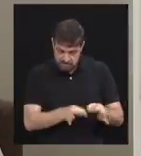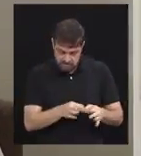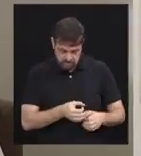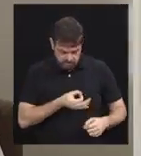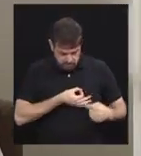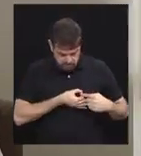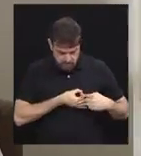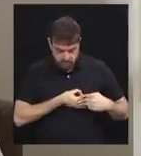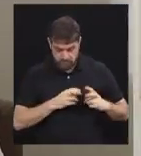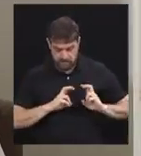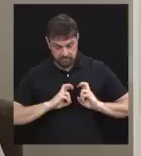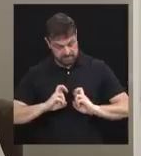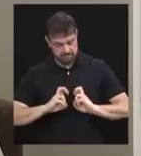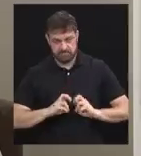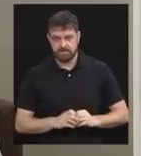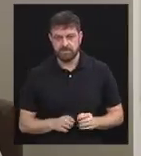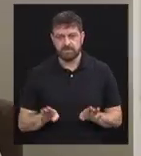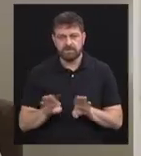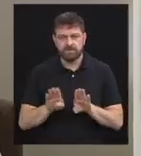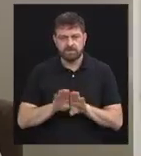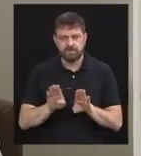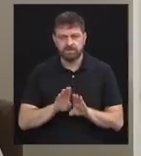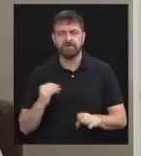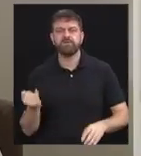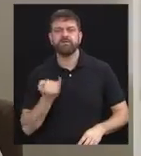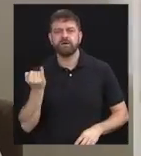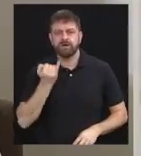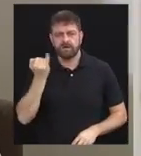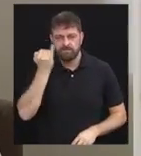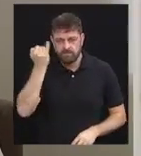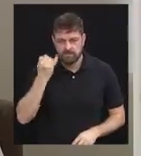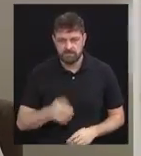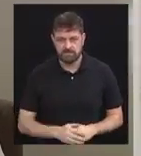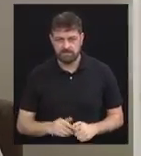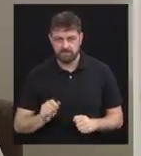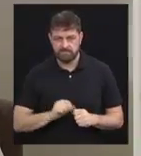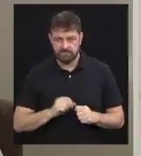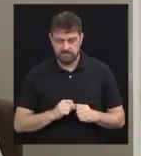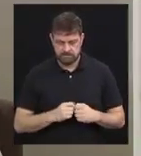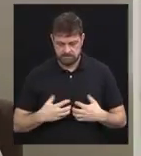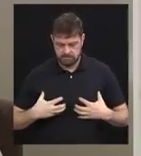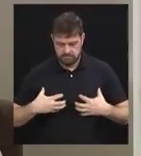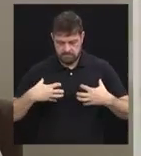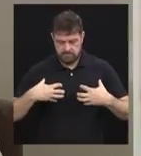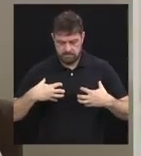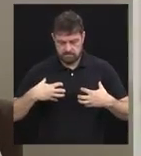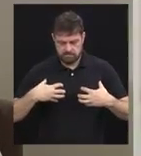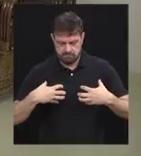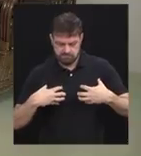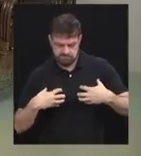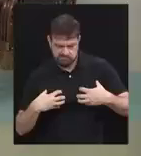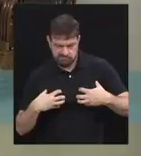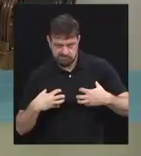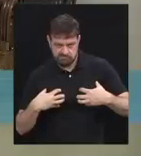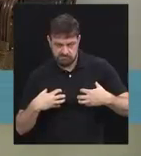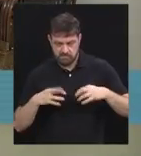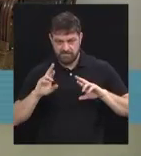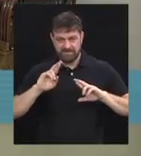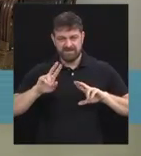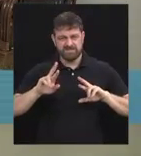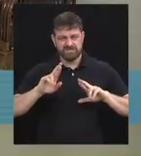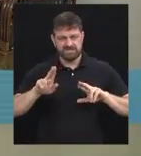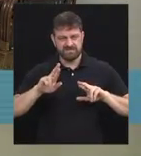nódulo é muito importante. Outra coisa que é importante é a mudança da forma da mama, né?